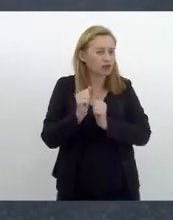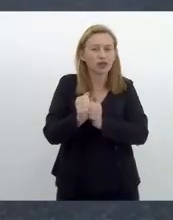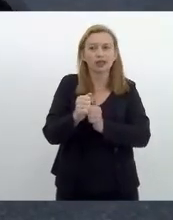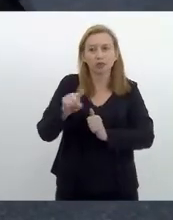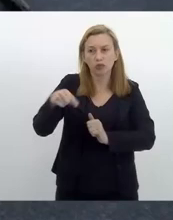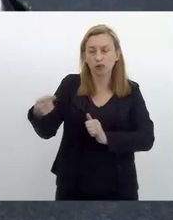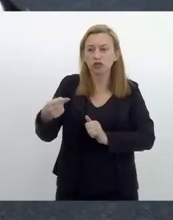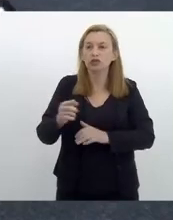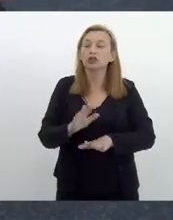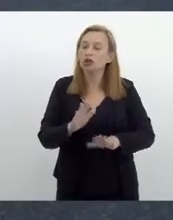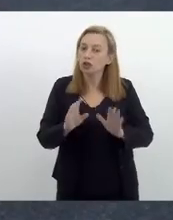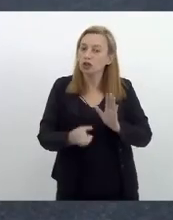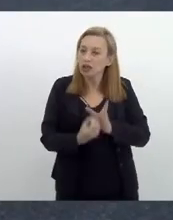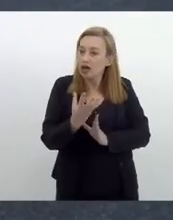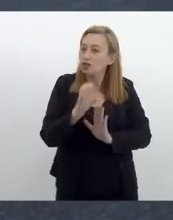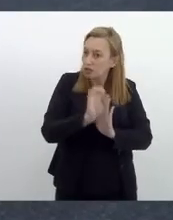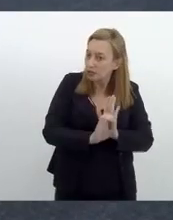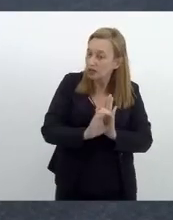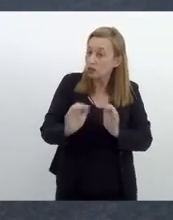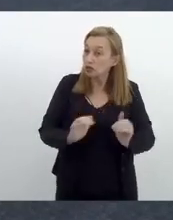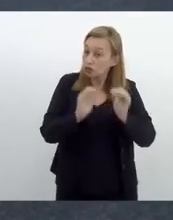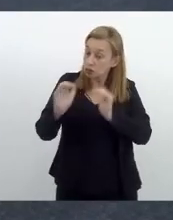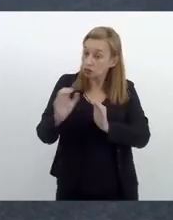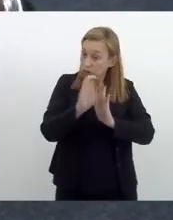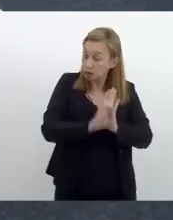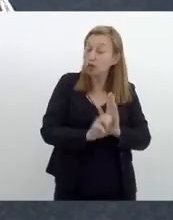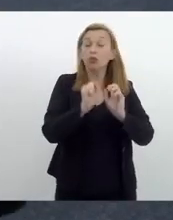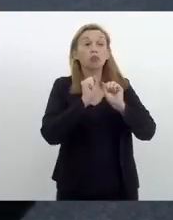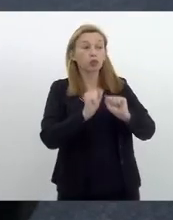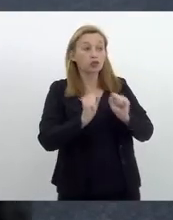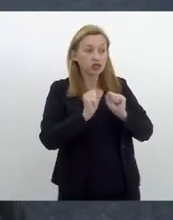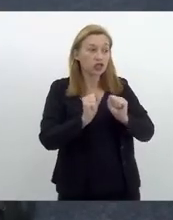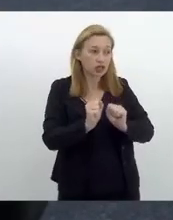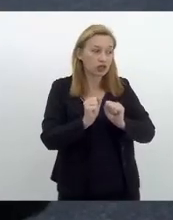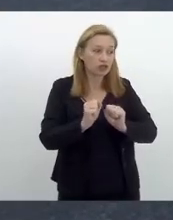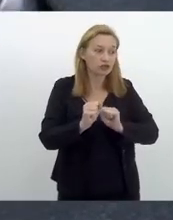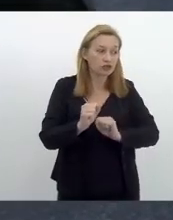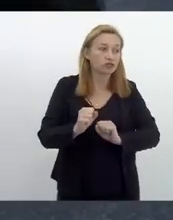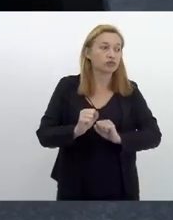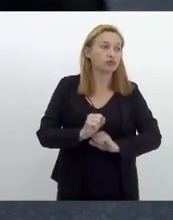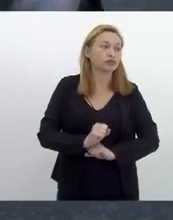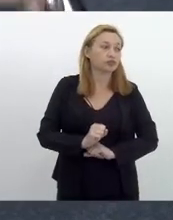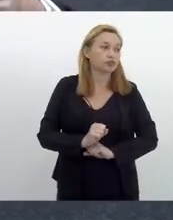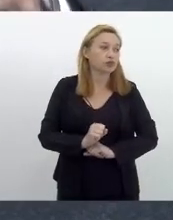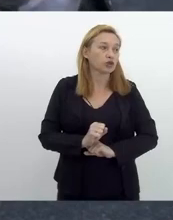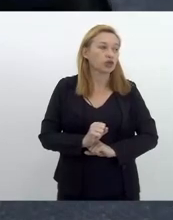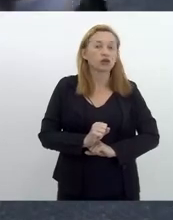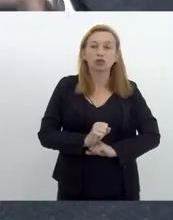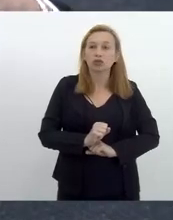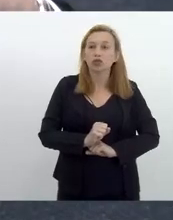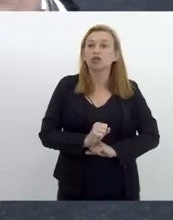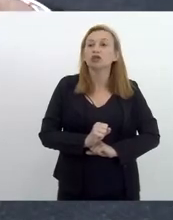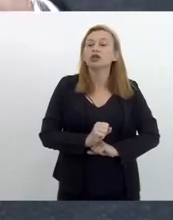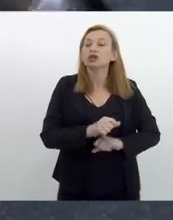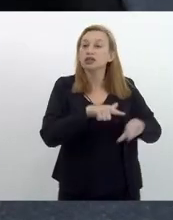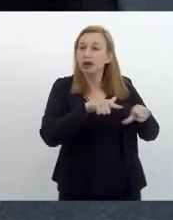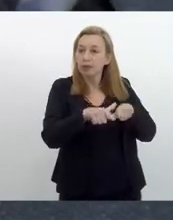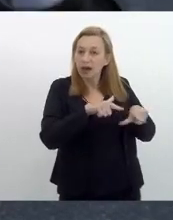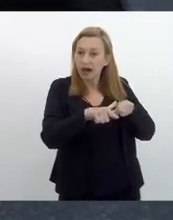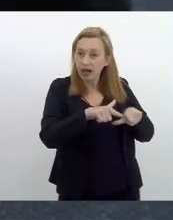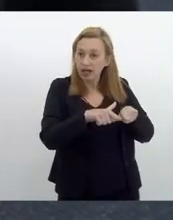favor. Uma emenda com subemenda que poderia dizer o seguinte. Os ocupantes do cargo de